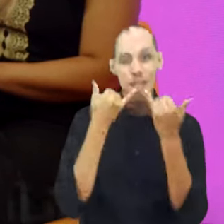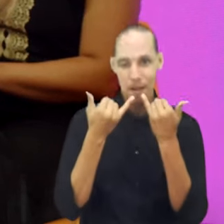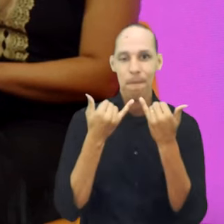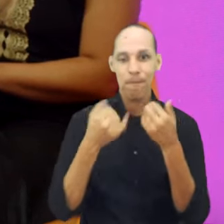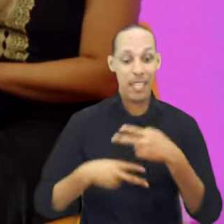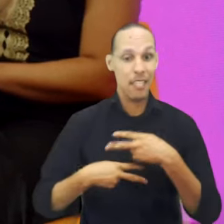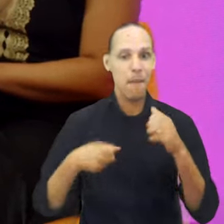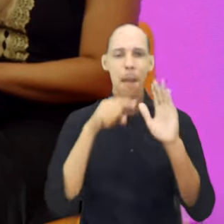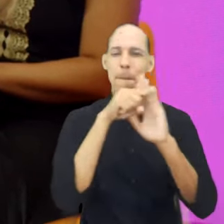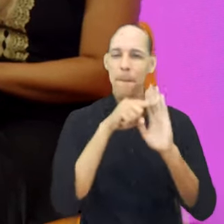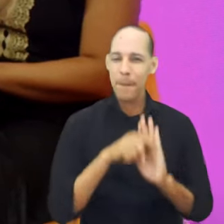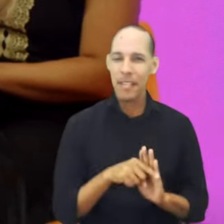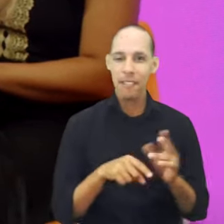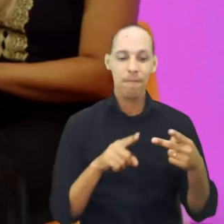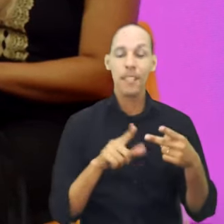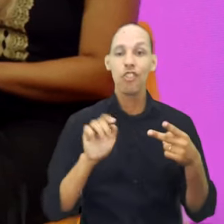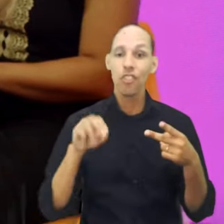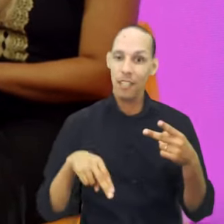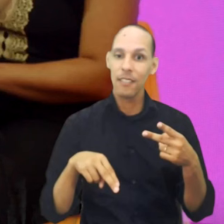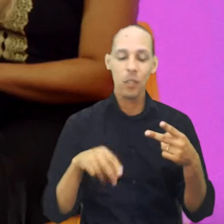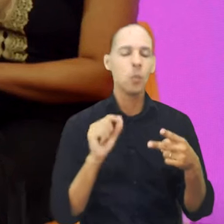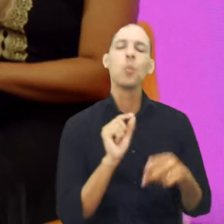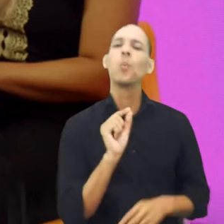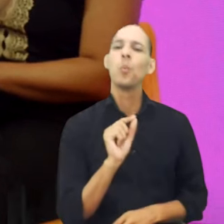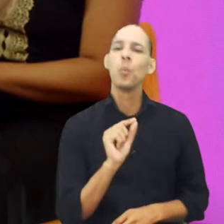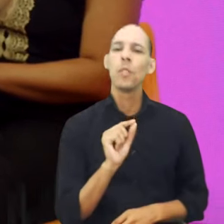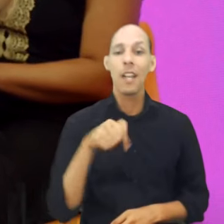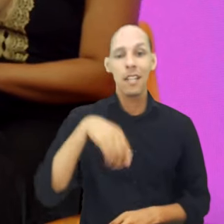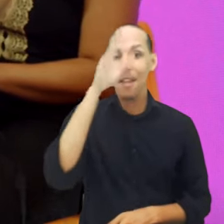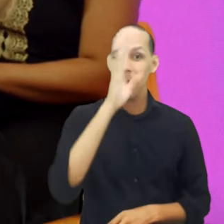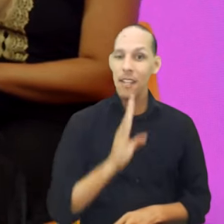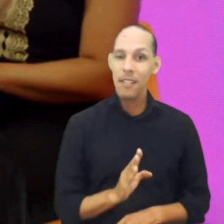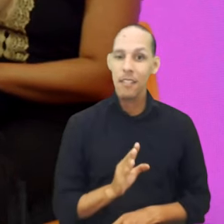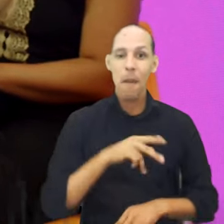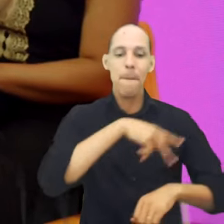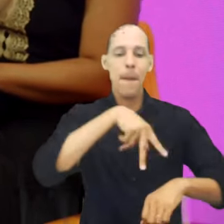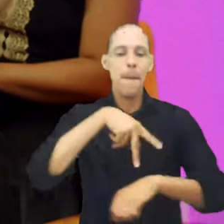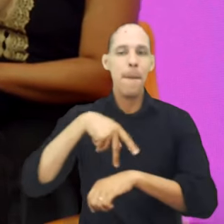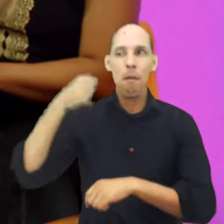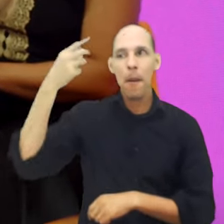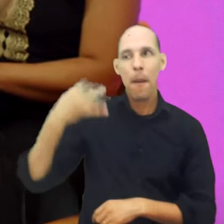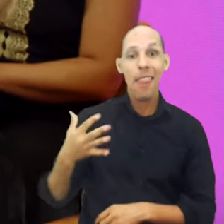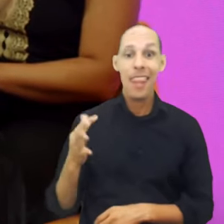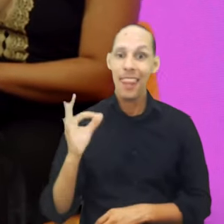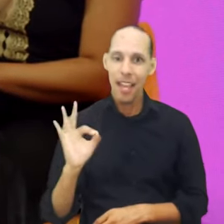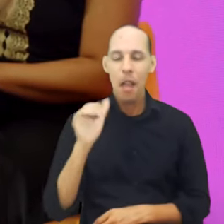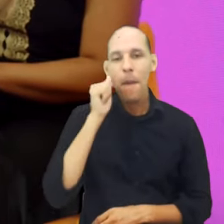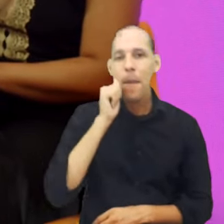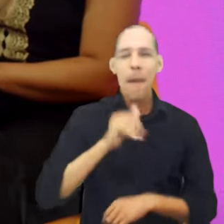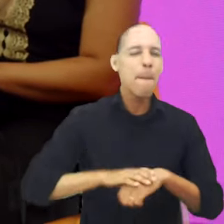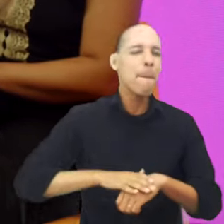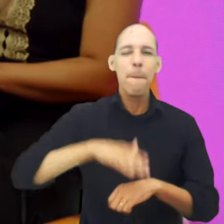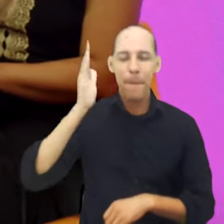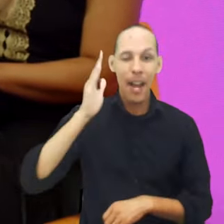pesquisa do Sebrae, uma pesquisa GEM, que coloca que o Brasil está entre os 10 países com o maior número de